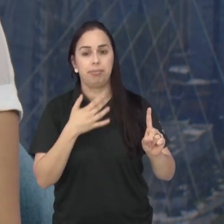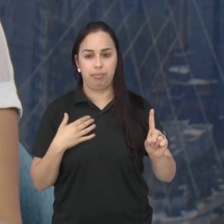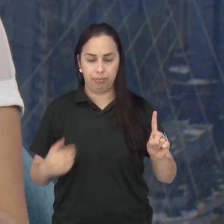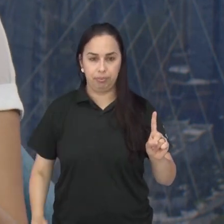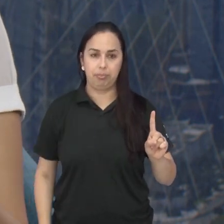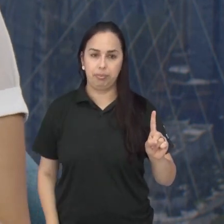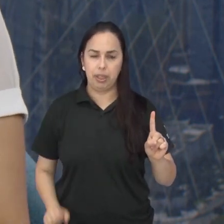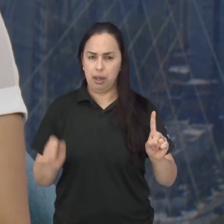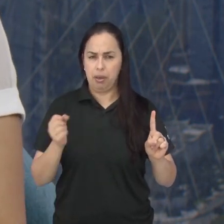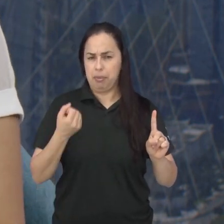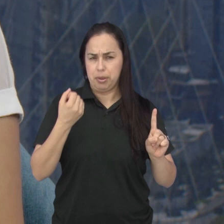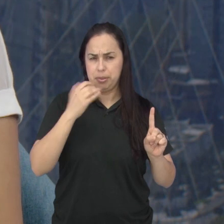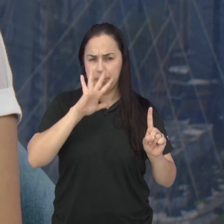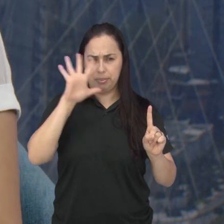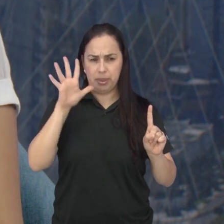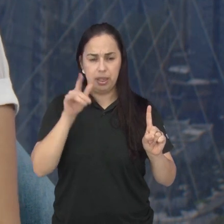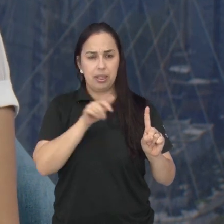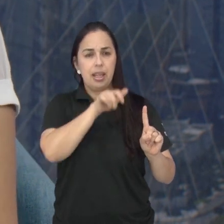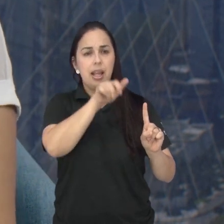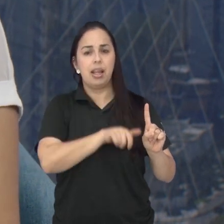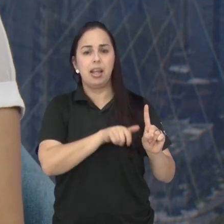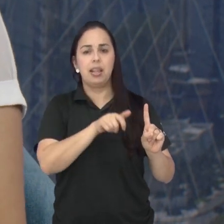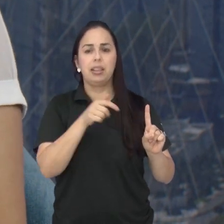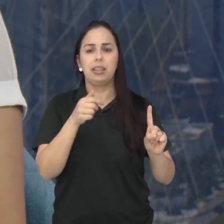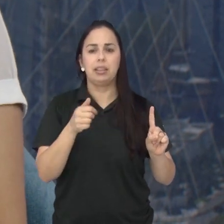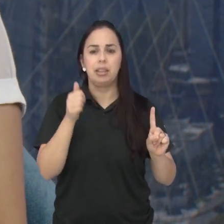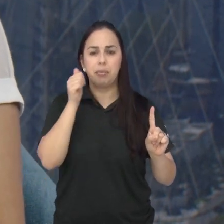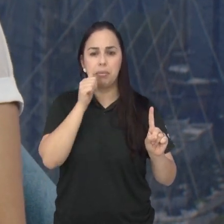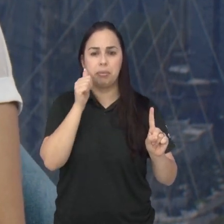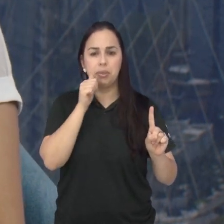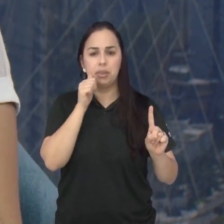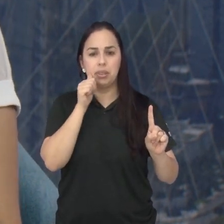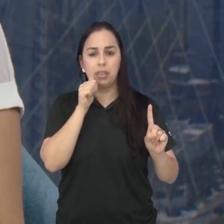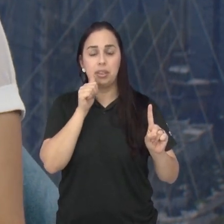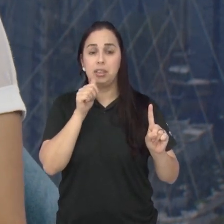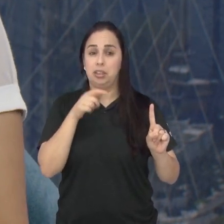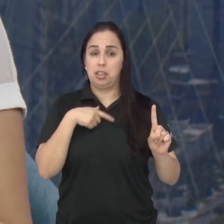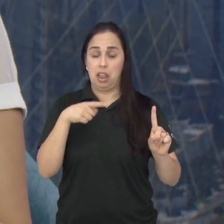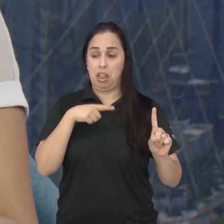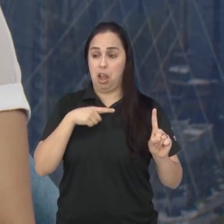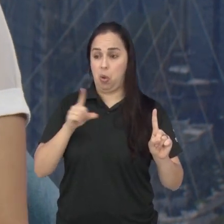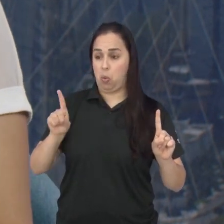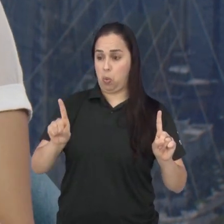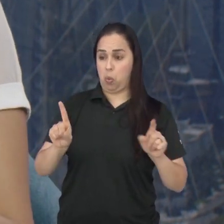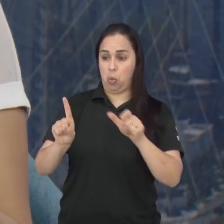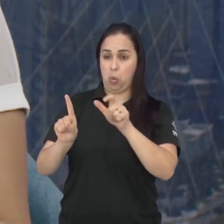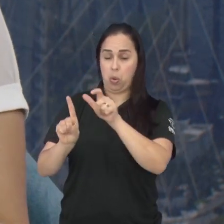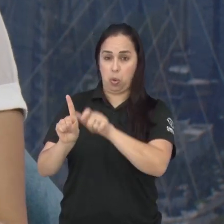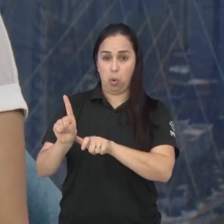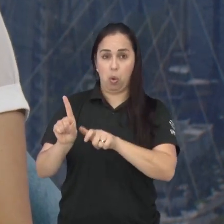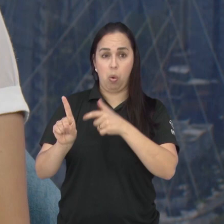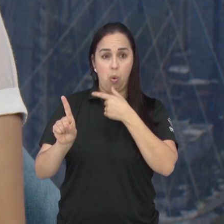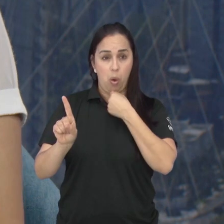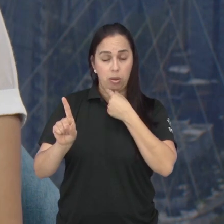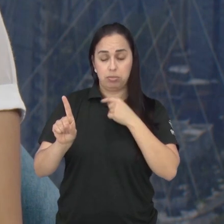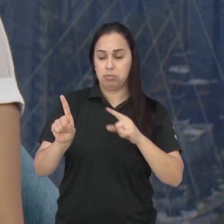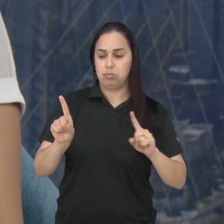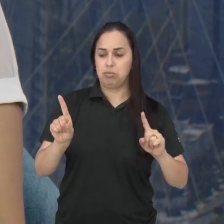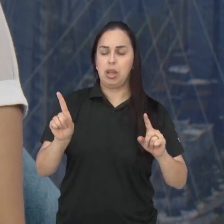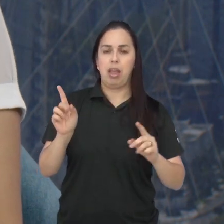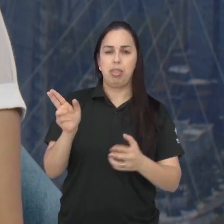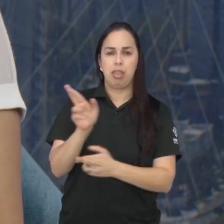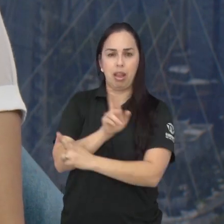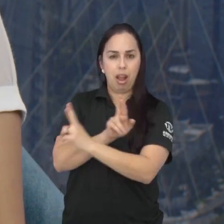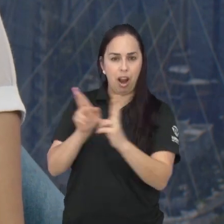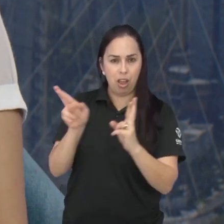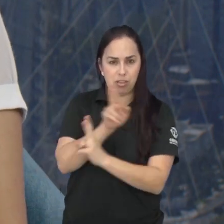exemplo também, assim, bem clássico, né? Uma mulher que tem um relacionamento monogâmico e ela